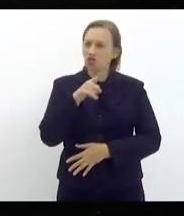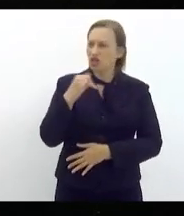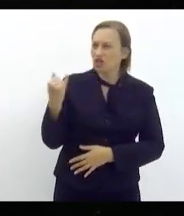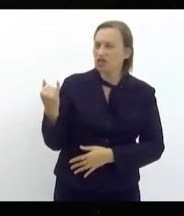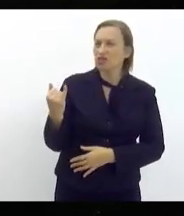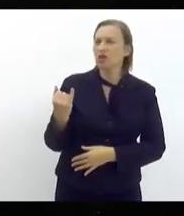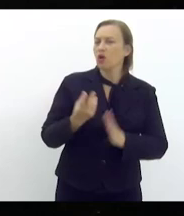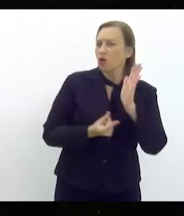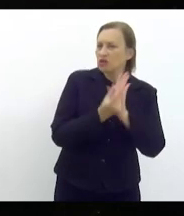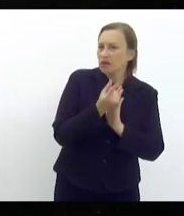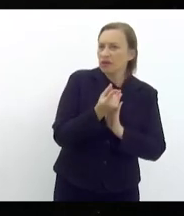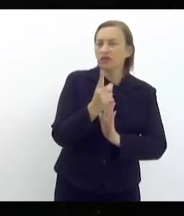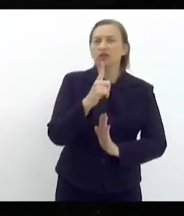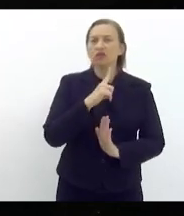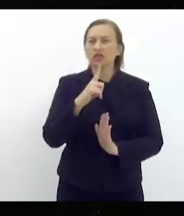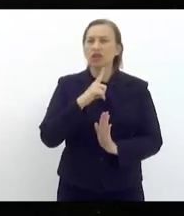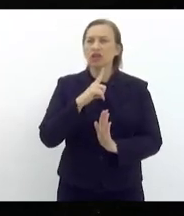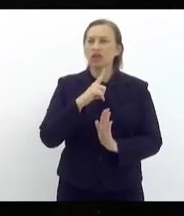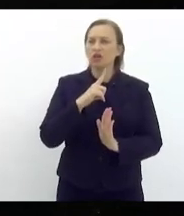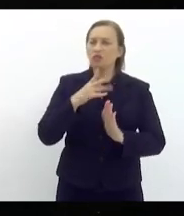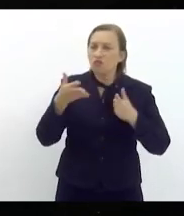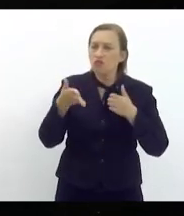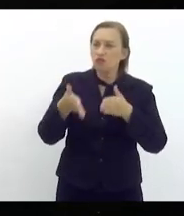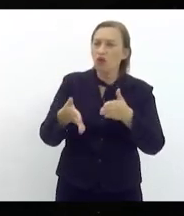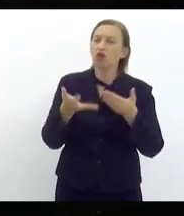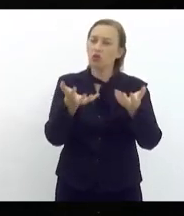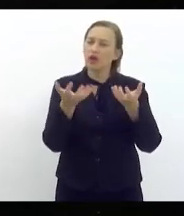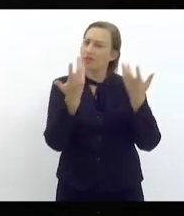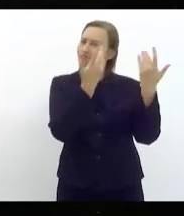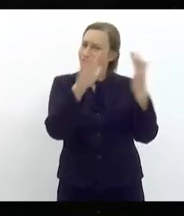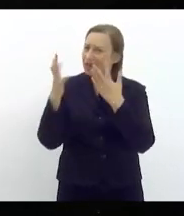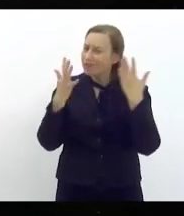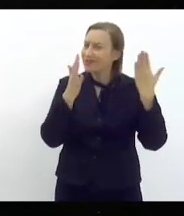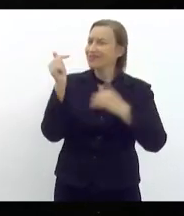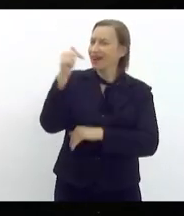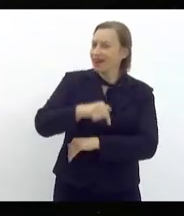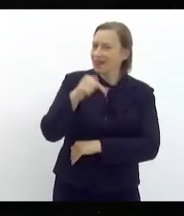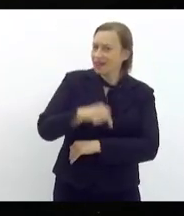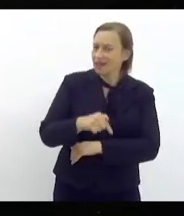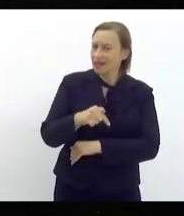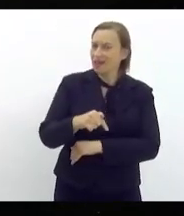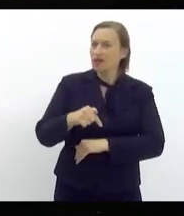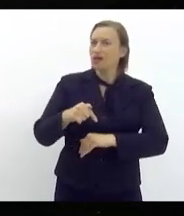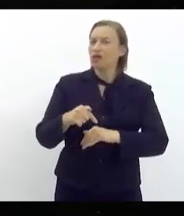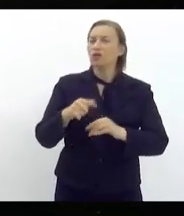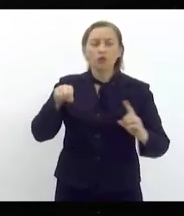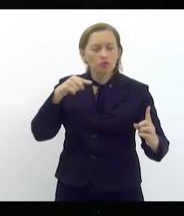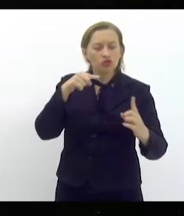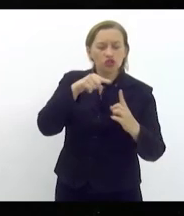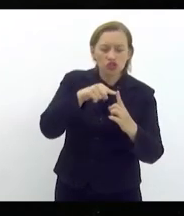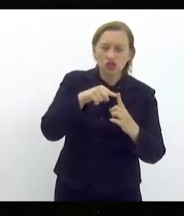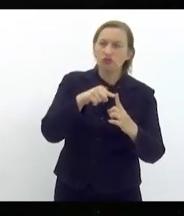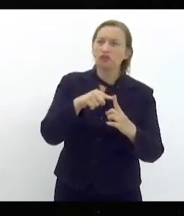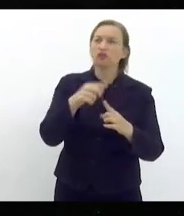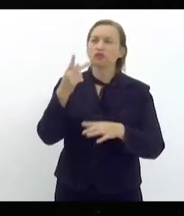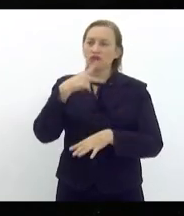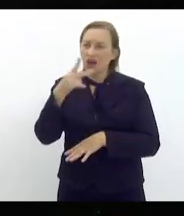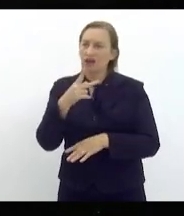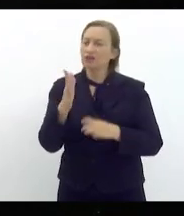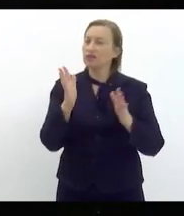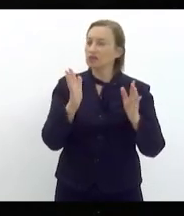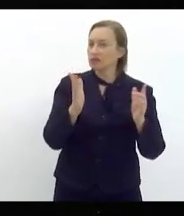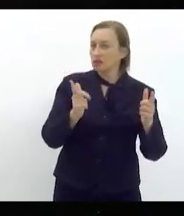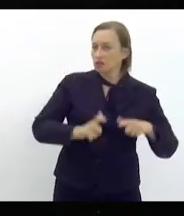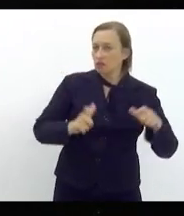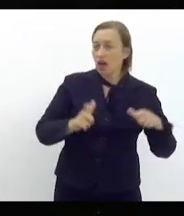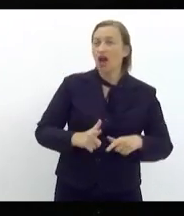tem um norte, e eu quero aplaudir aqui o norte estabelecido pela Comissão de Orçamento. Acho até,